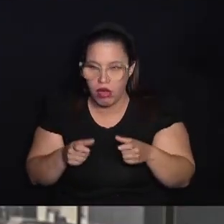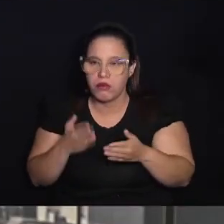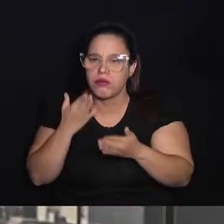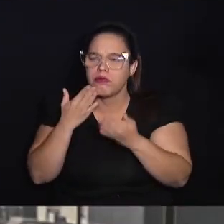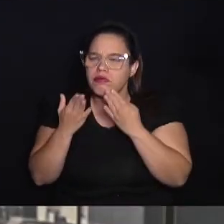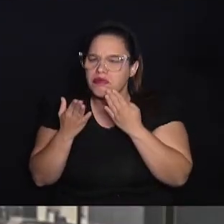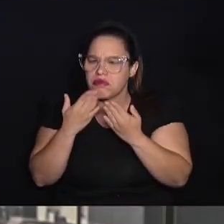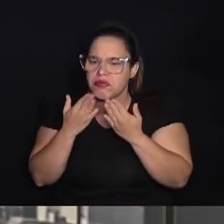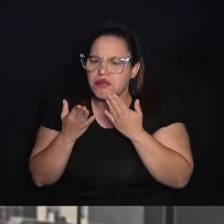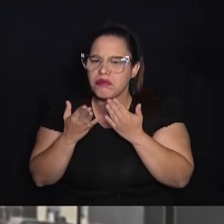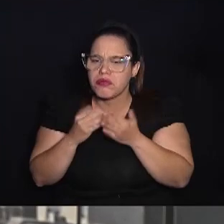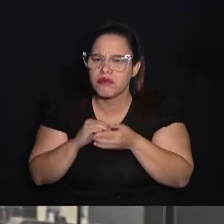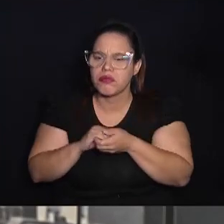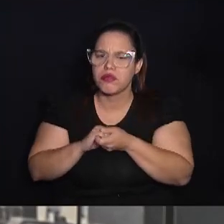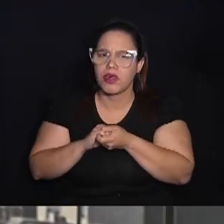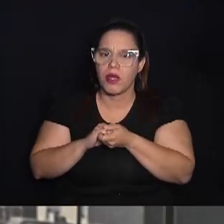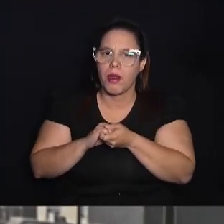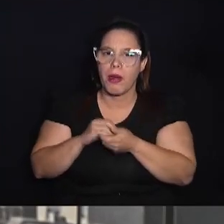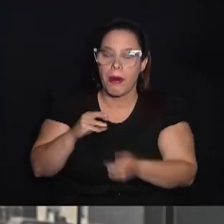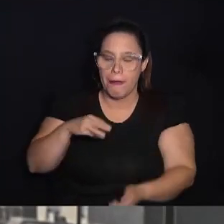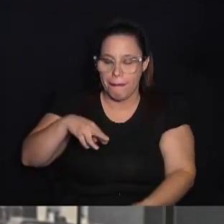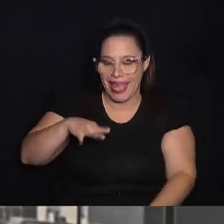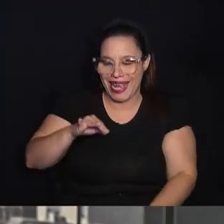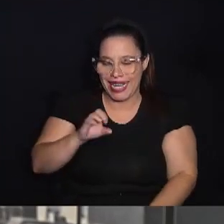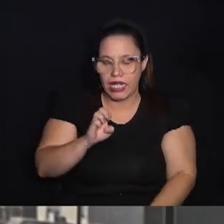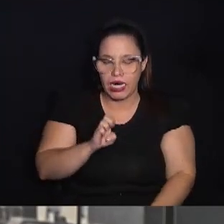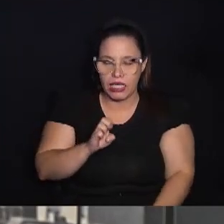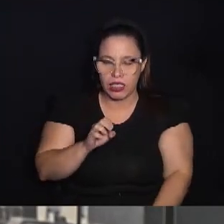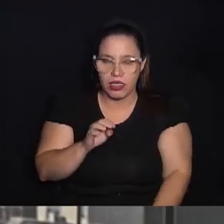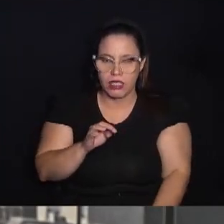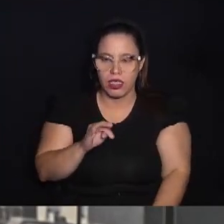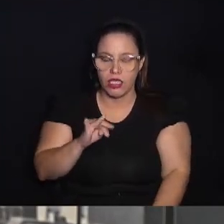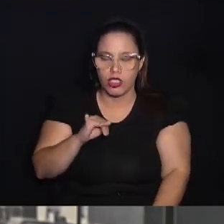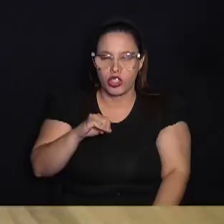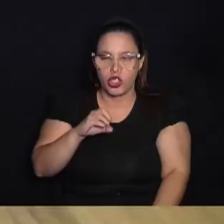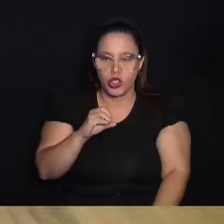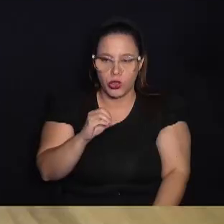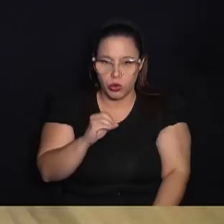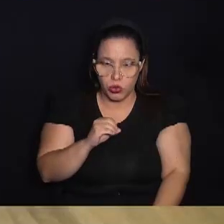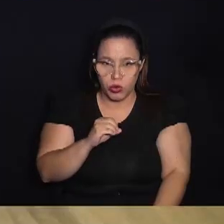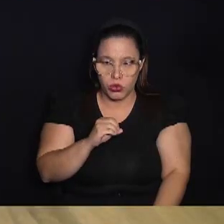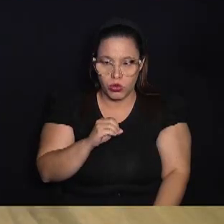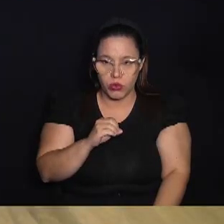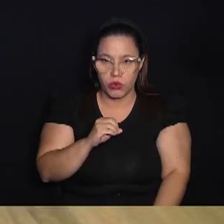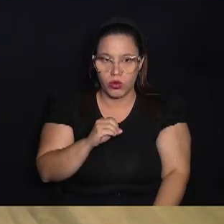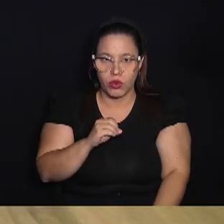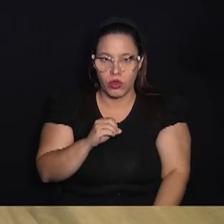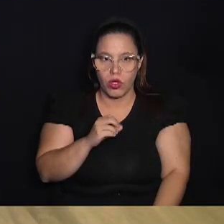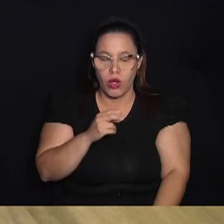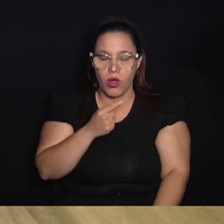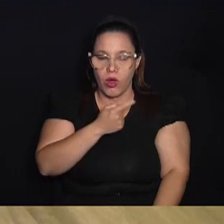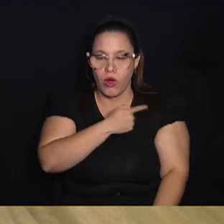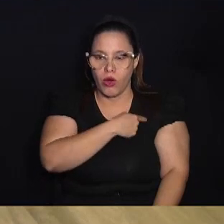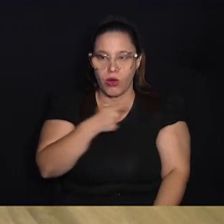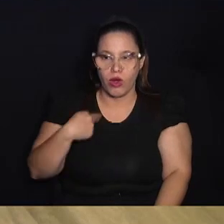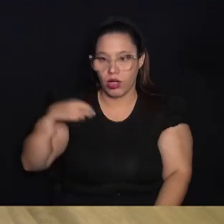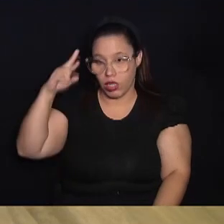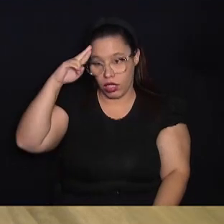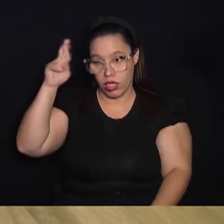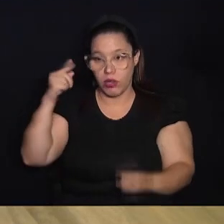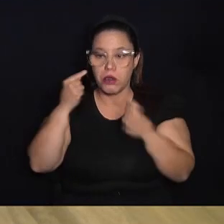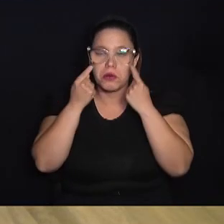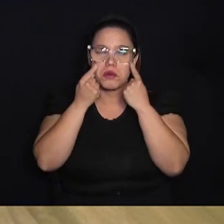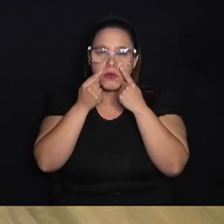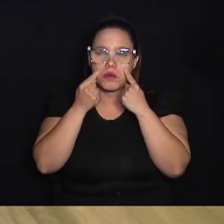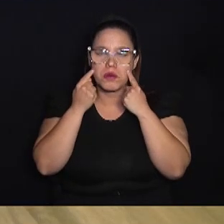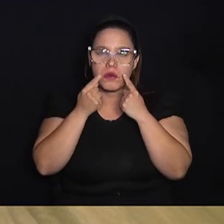um papo sobre mestre Tito você quer falar sobre mestre Tito Nossa Senhora das Lágrimas ou mãe mãe